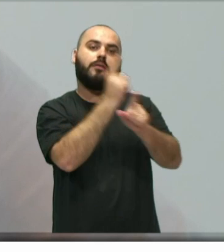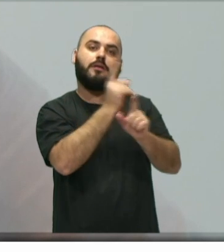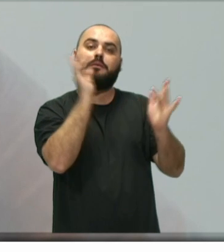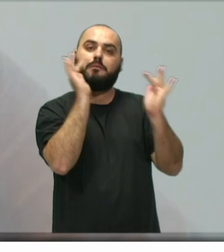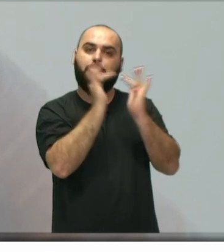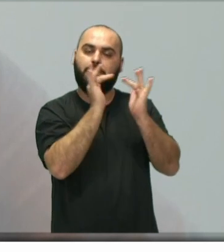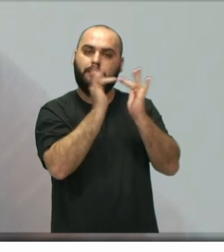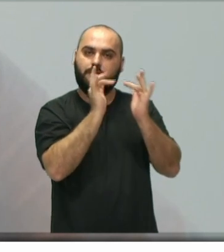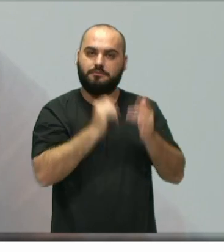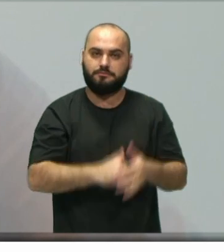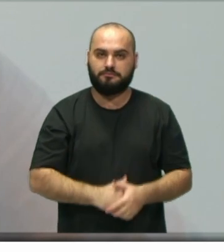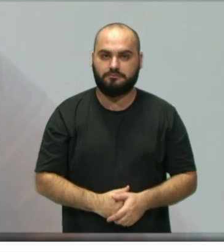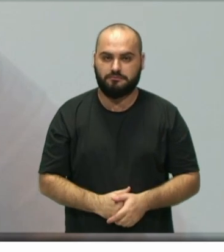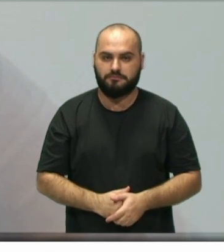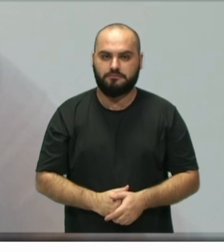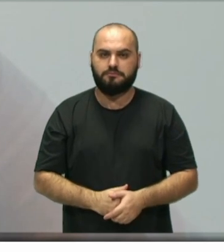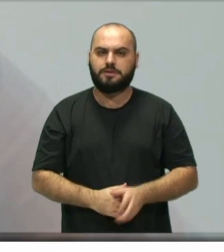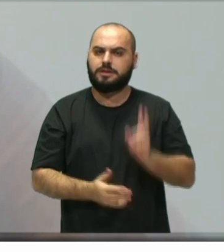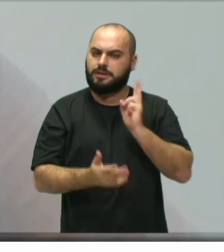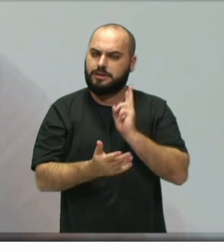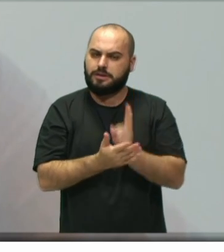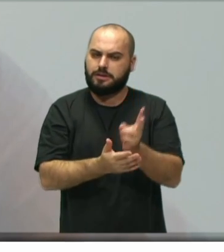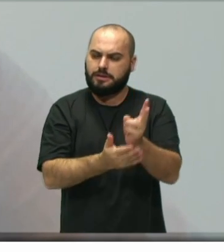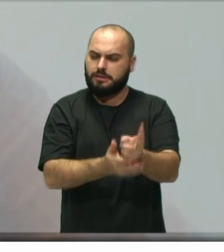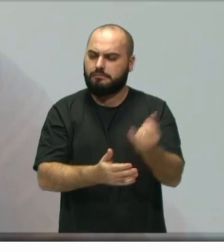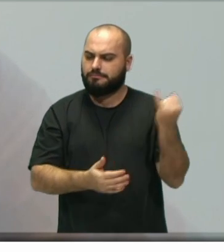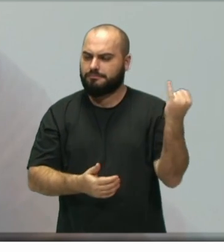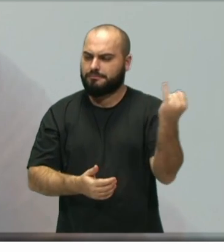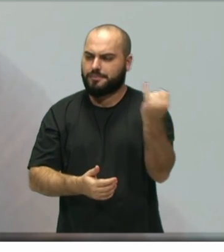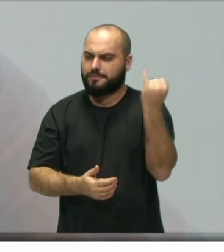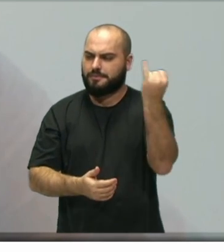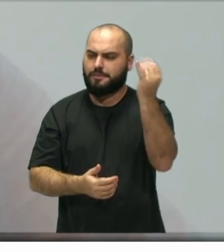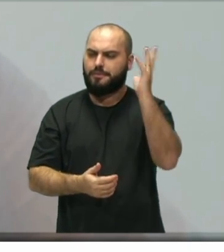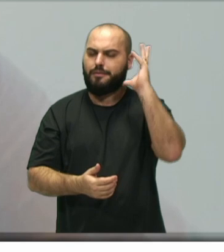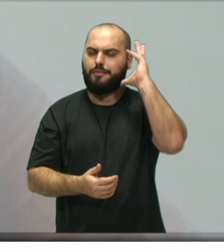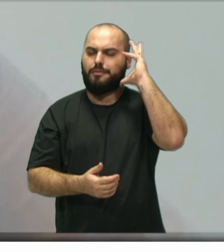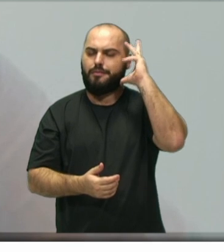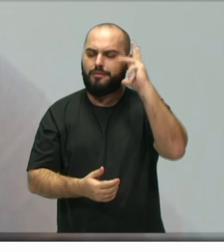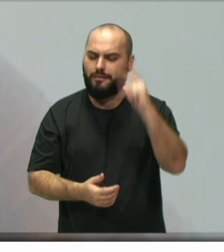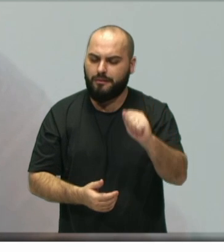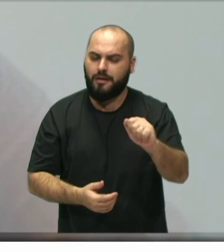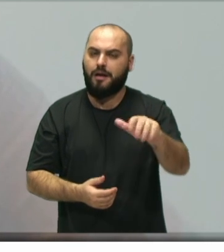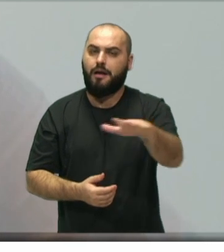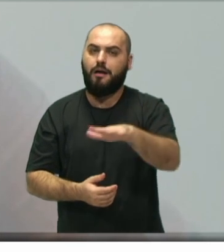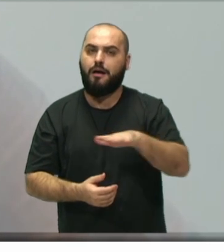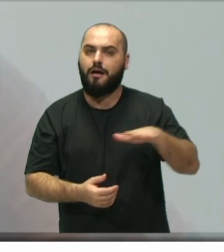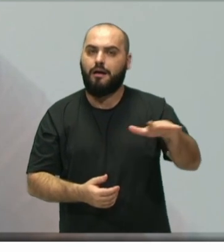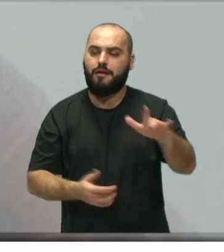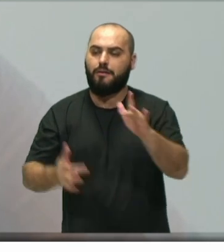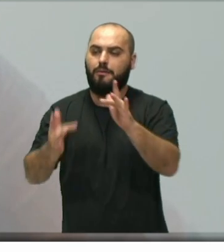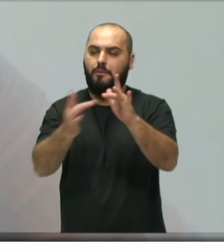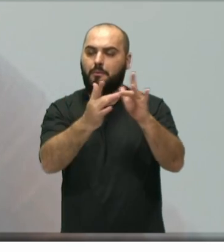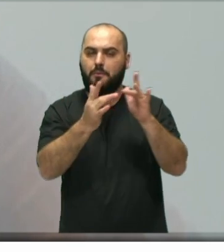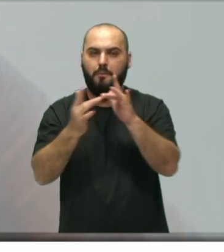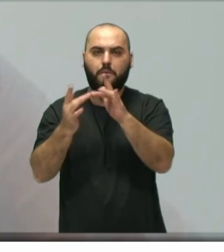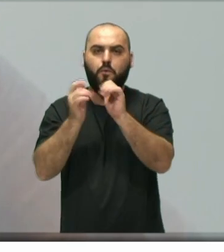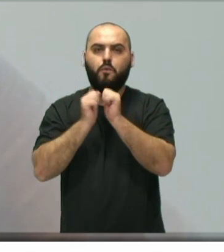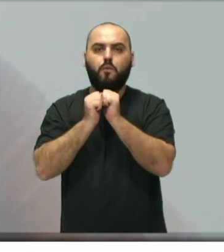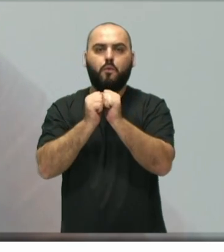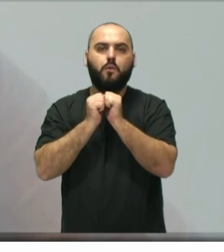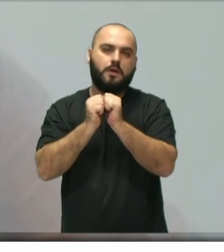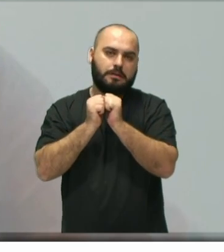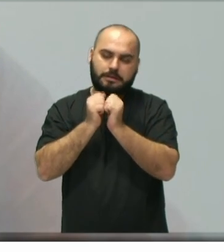para mim sempre foi muito importante todas essas áreas estarem atuando juntas,